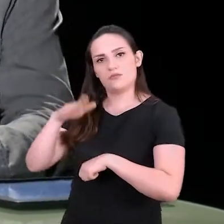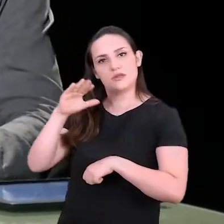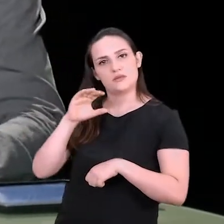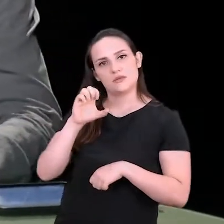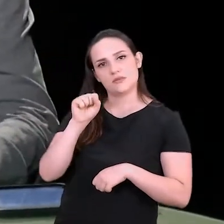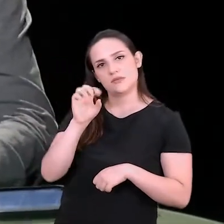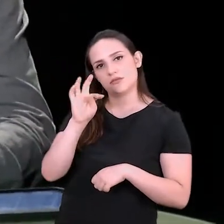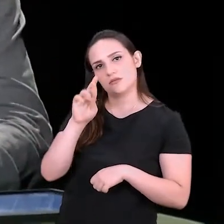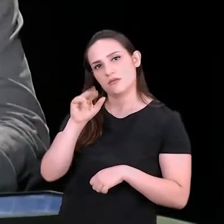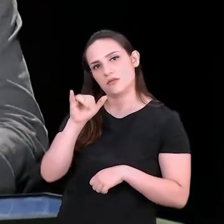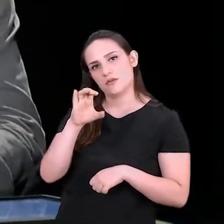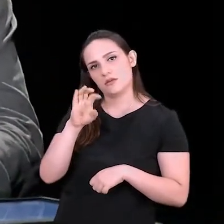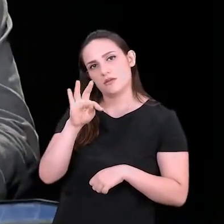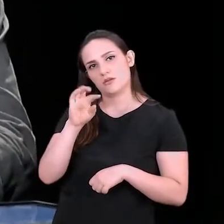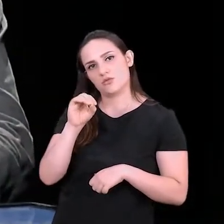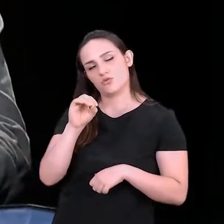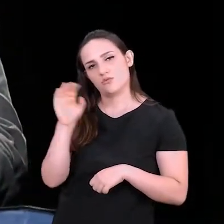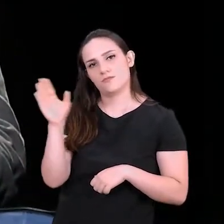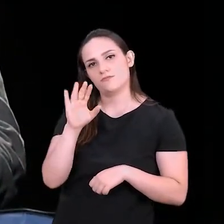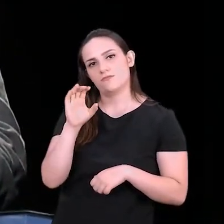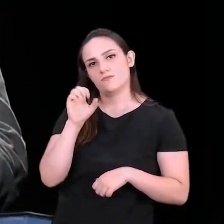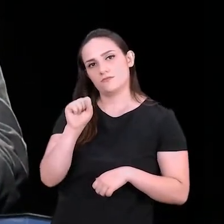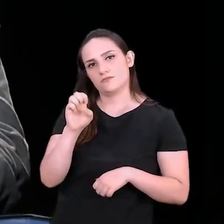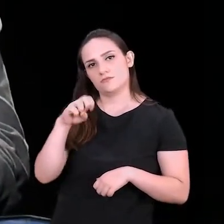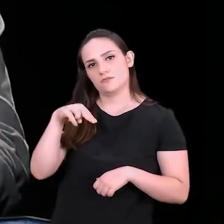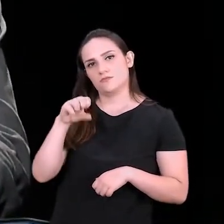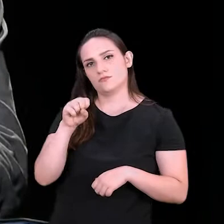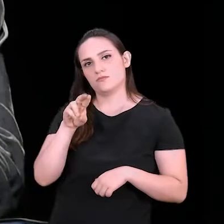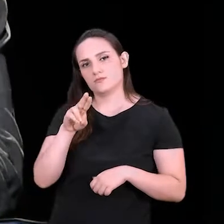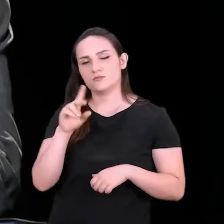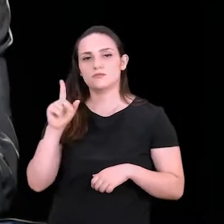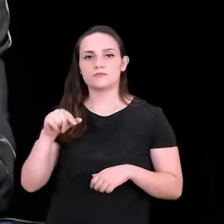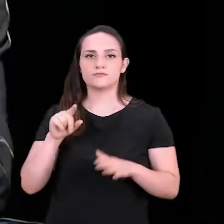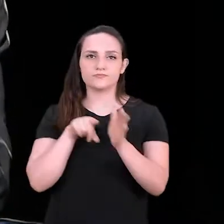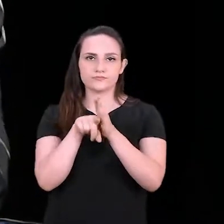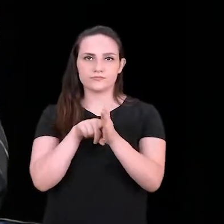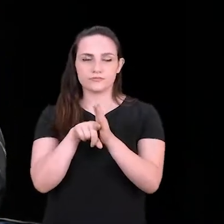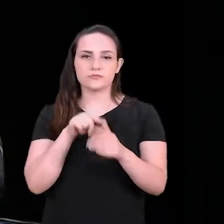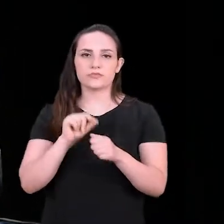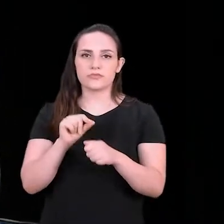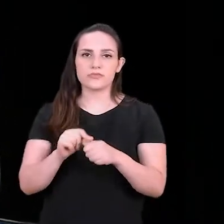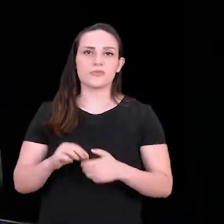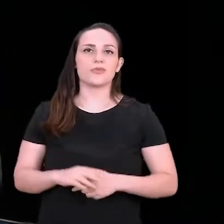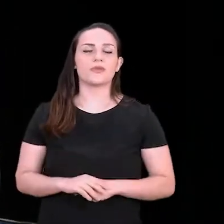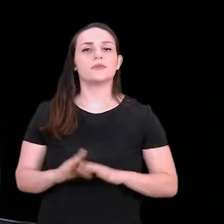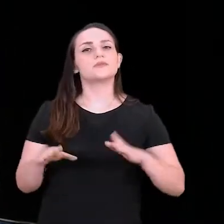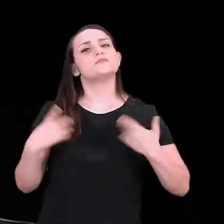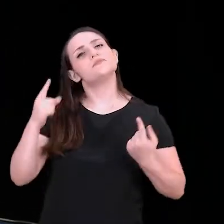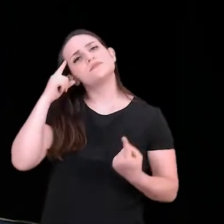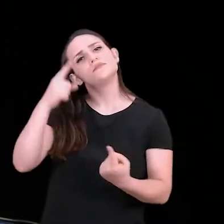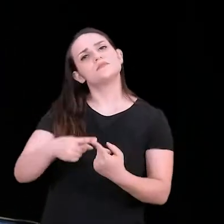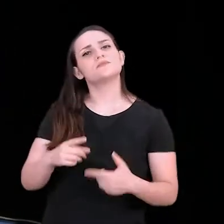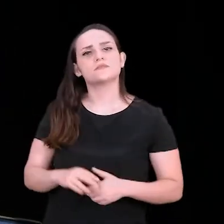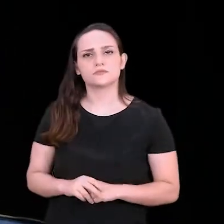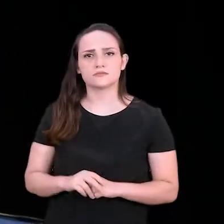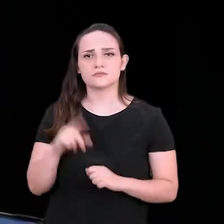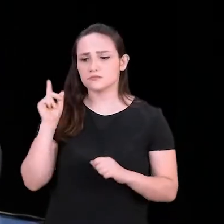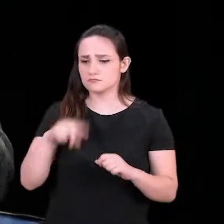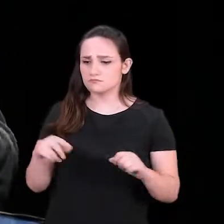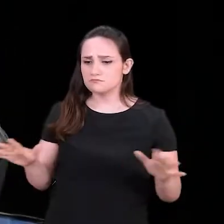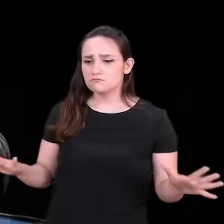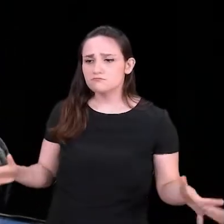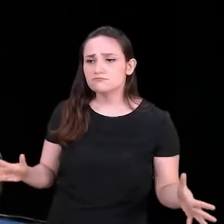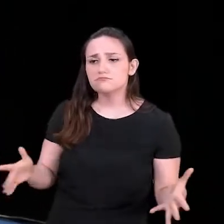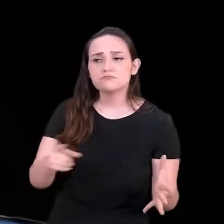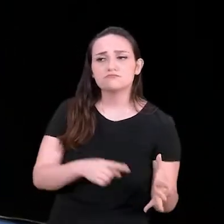das universidades, né? E a intenção do pós-doutorado, que é uma pesquisa feita depois do doutorado, é que